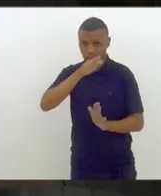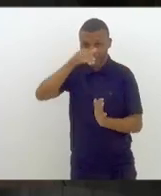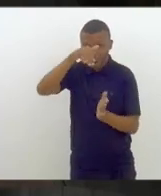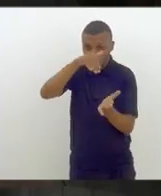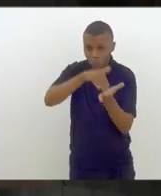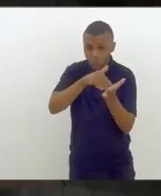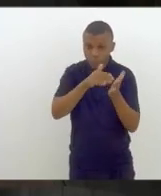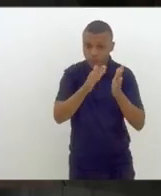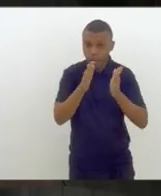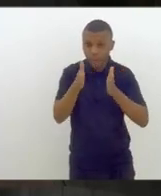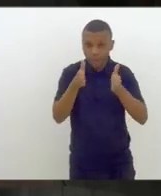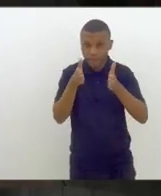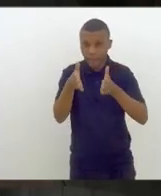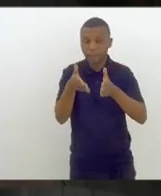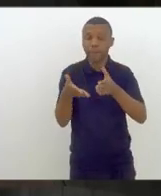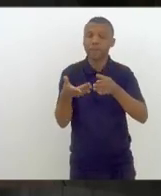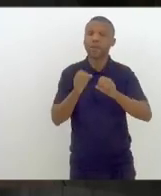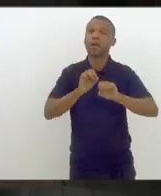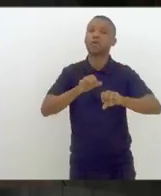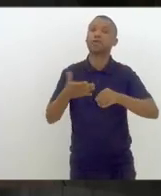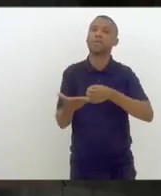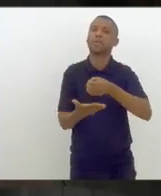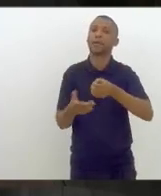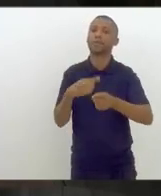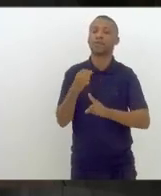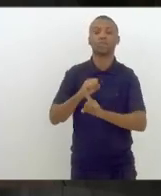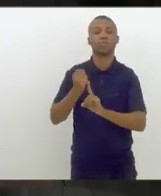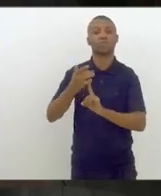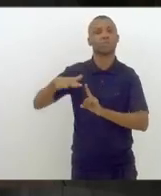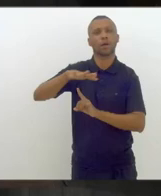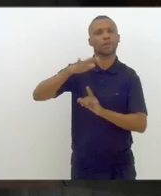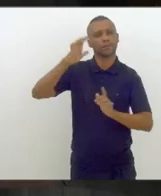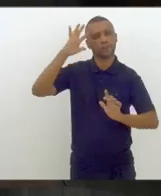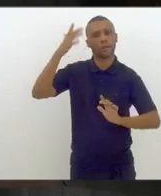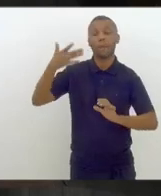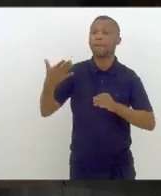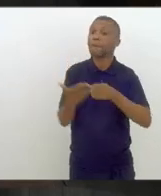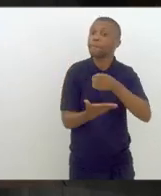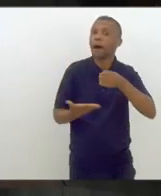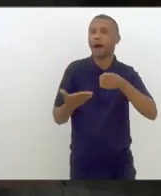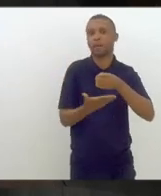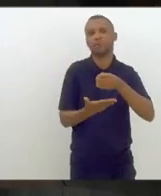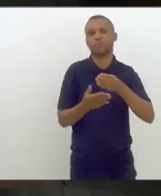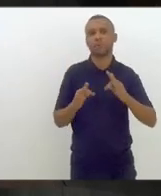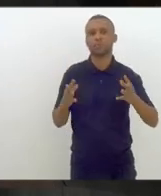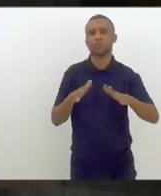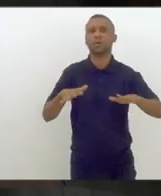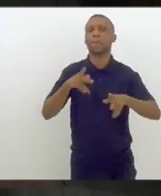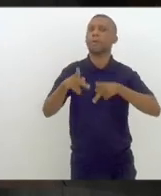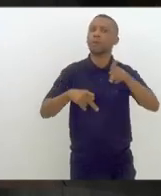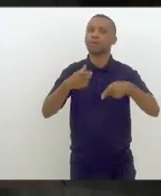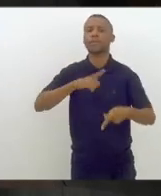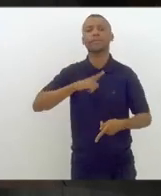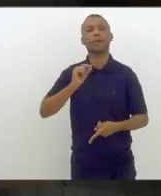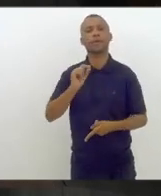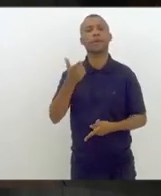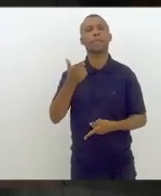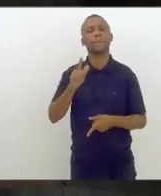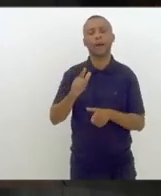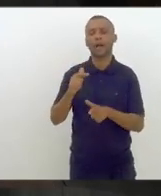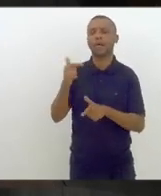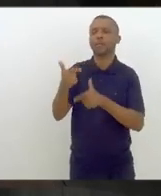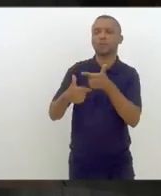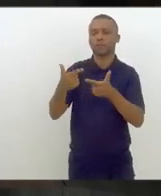básica, aquilo que a gente, enquanto sociedade, definiu como básico para que toda a população tenha para exercer